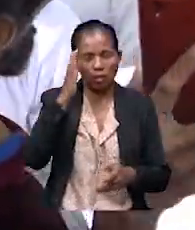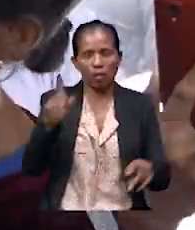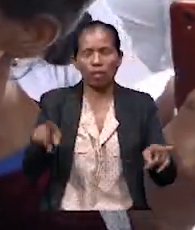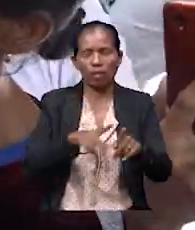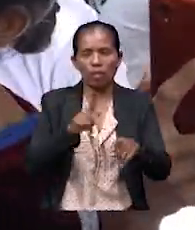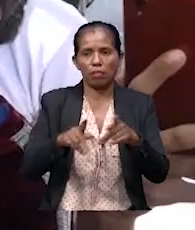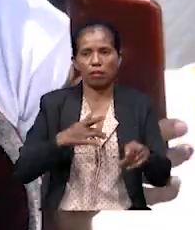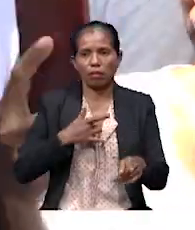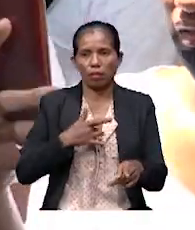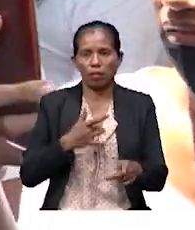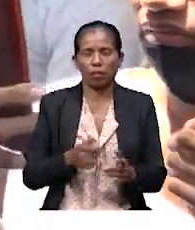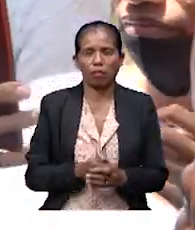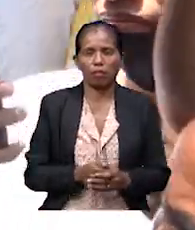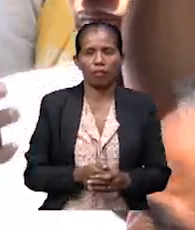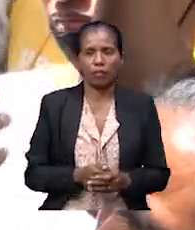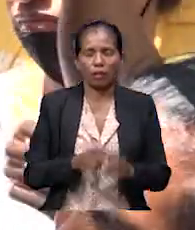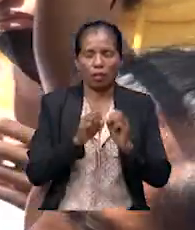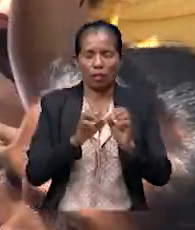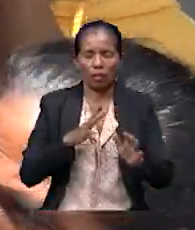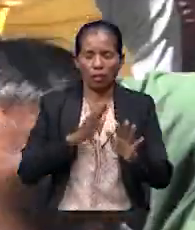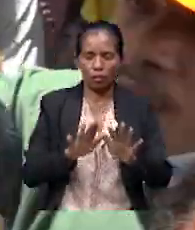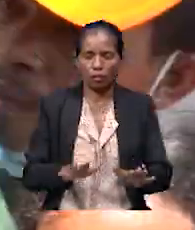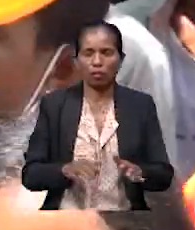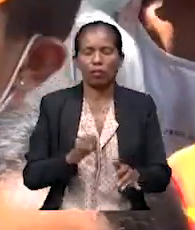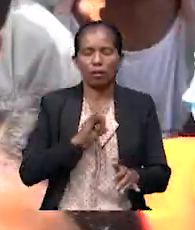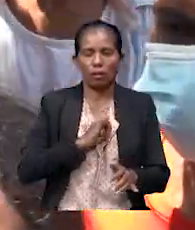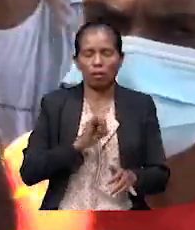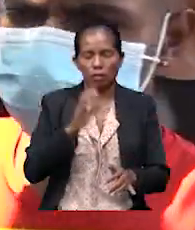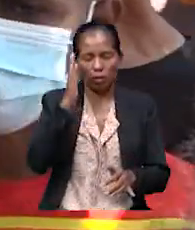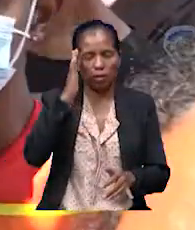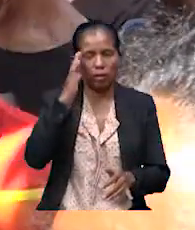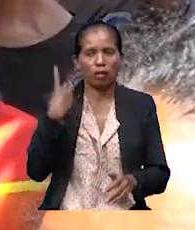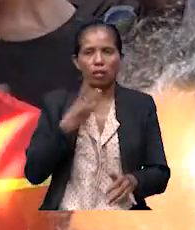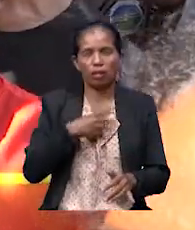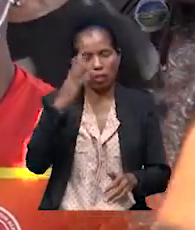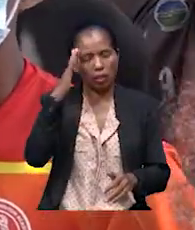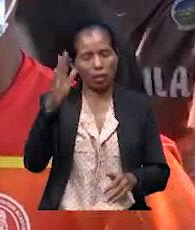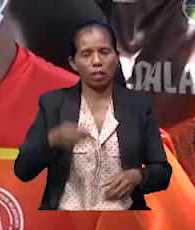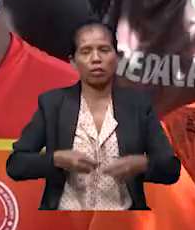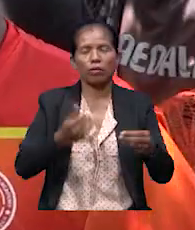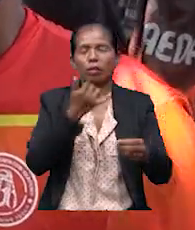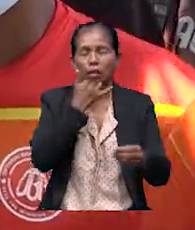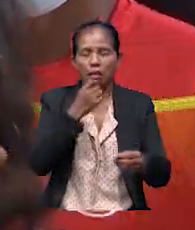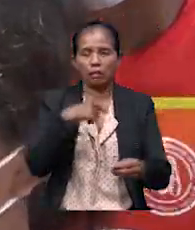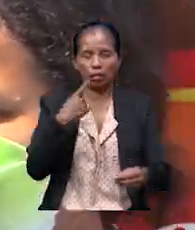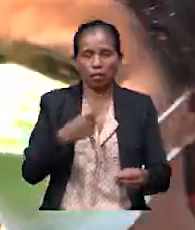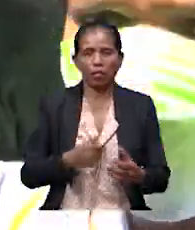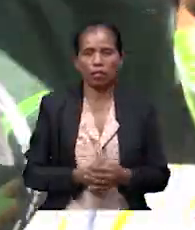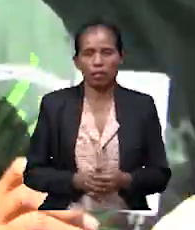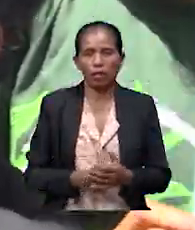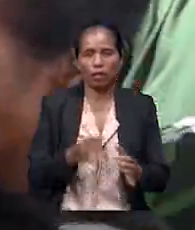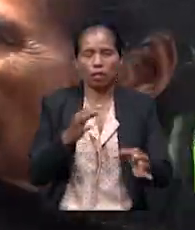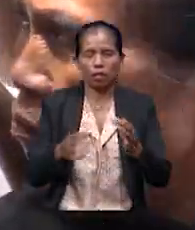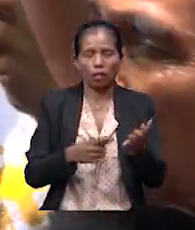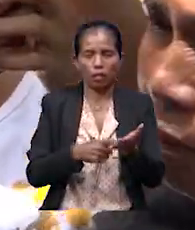em sente torna o itu ano e da nena hanu en karek ita latin at fosa la base mas bi hanu kan karek e parte